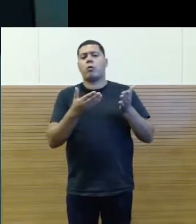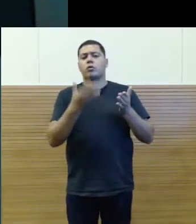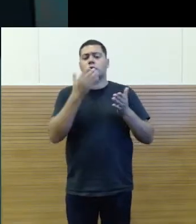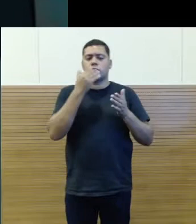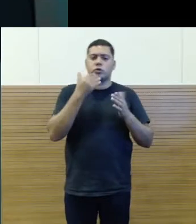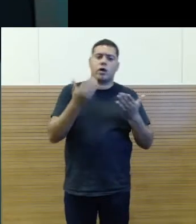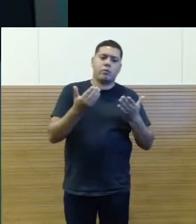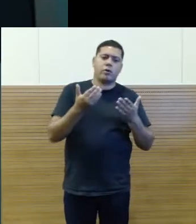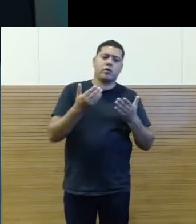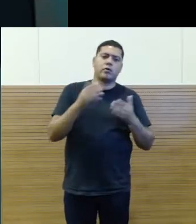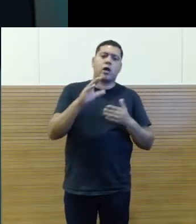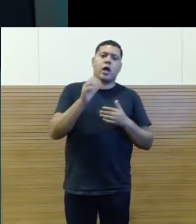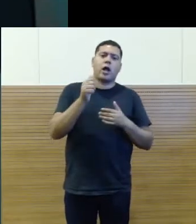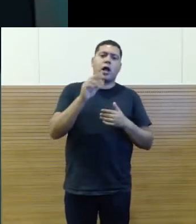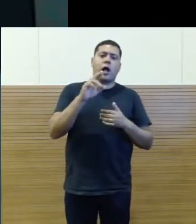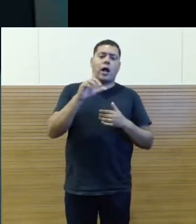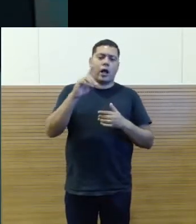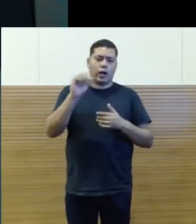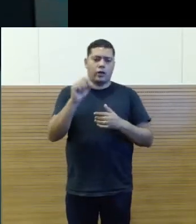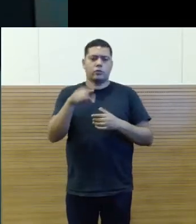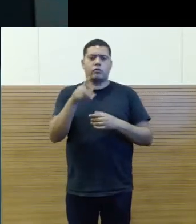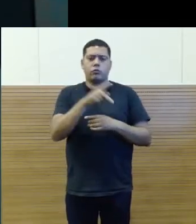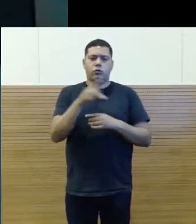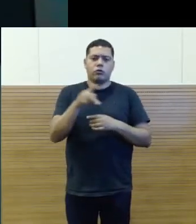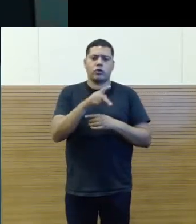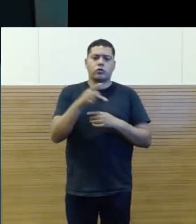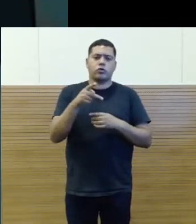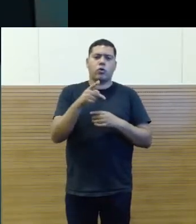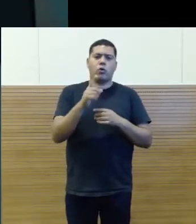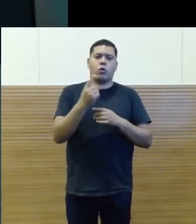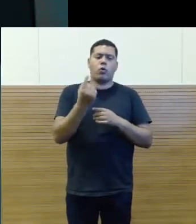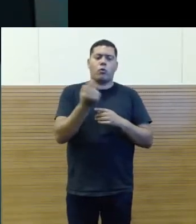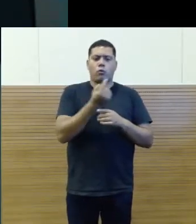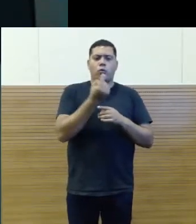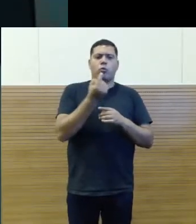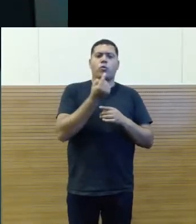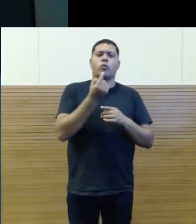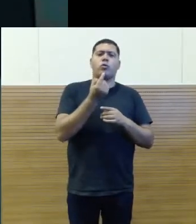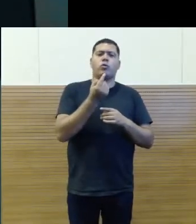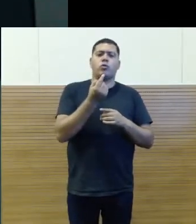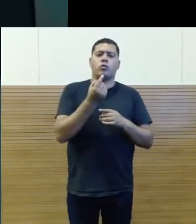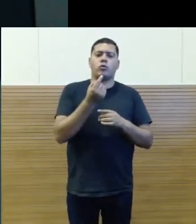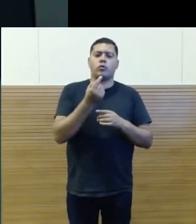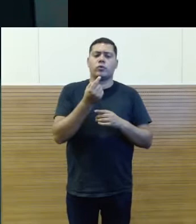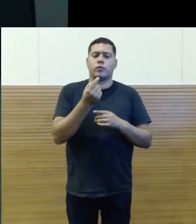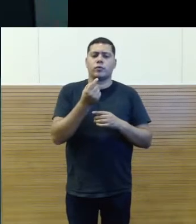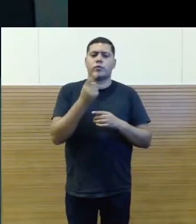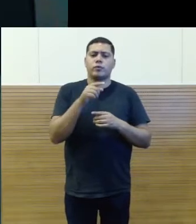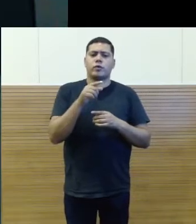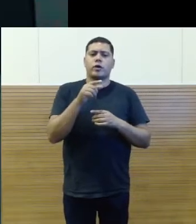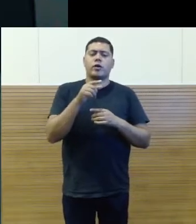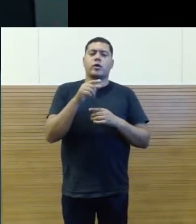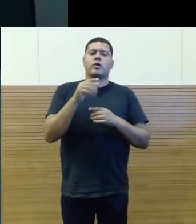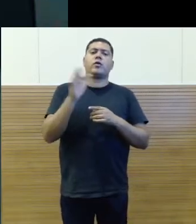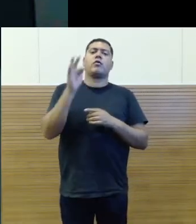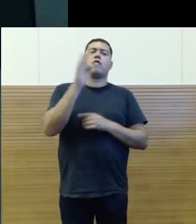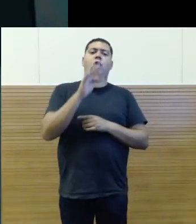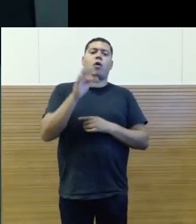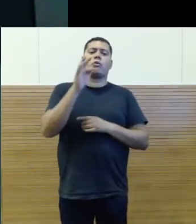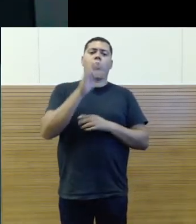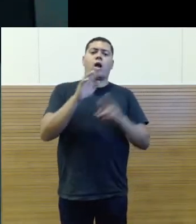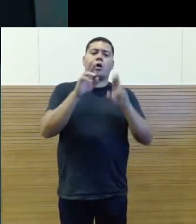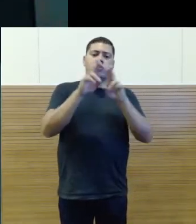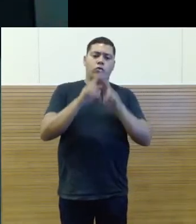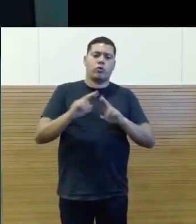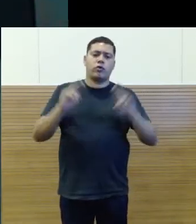alimentos. Carlos Monteiro é professor titular do Departamento de Nutrição da Faculdade de Saúde Pública da